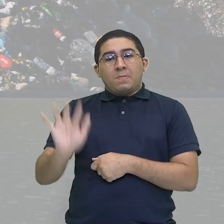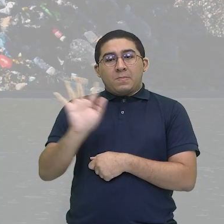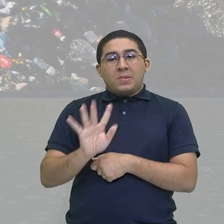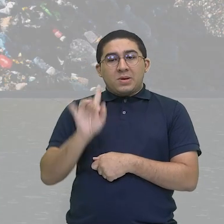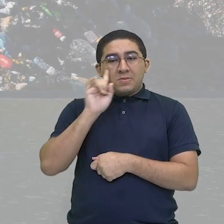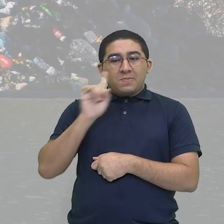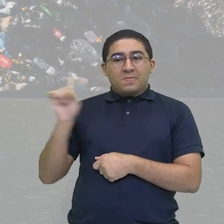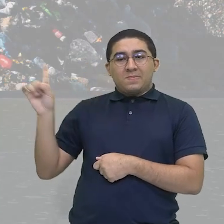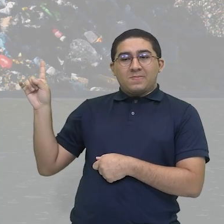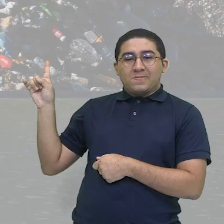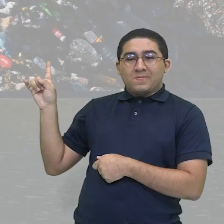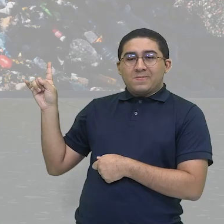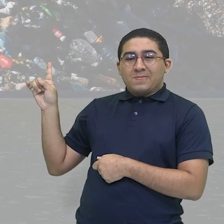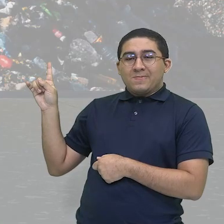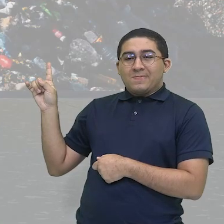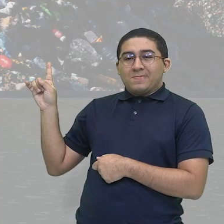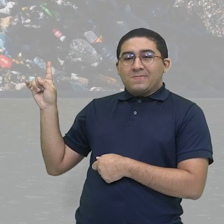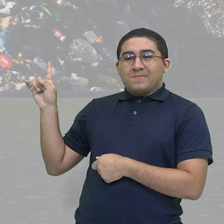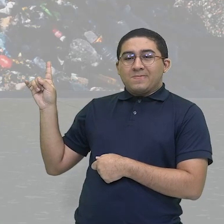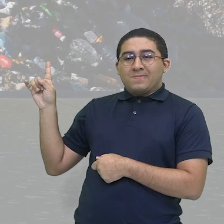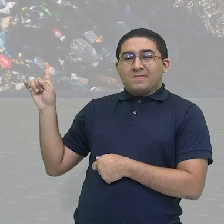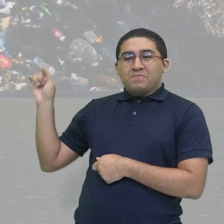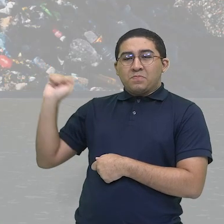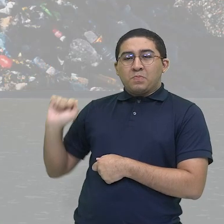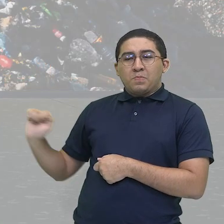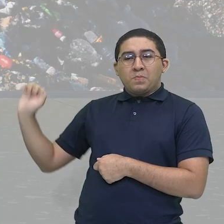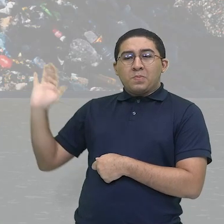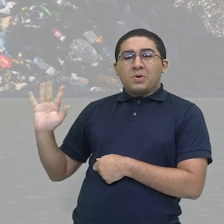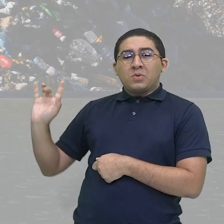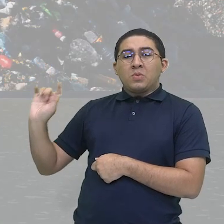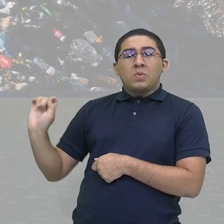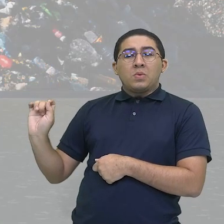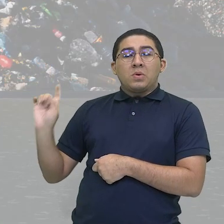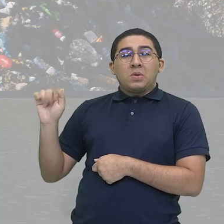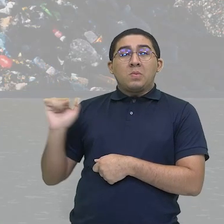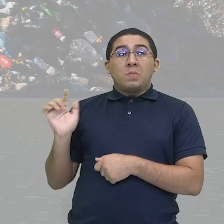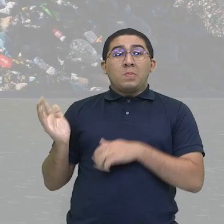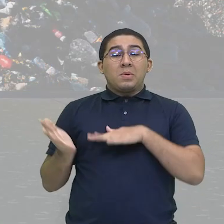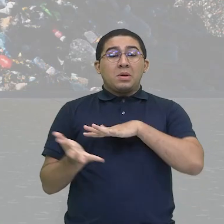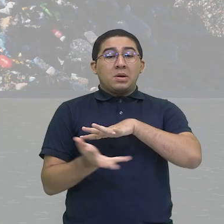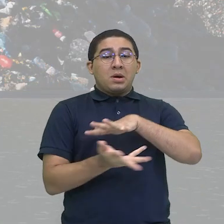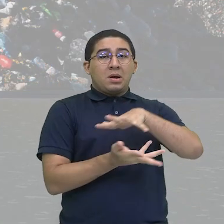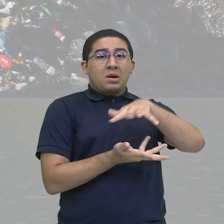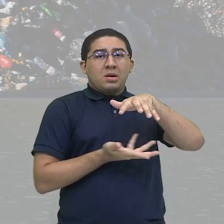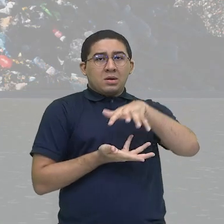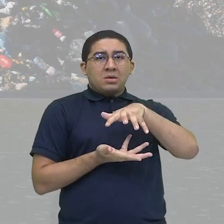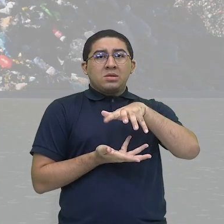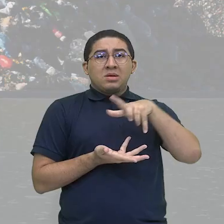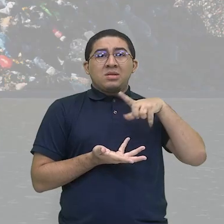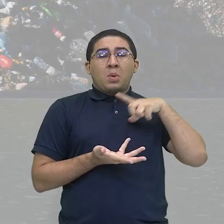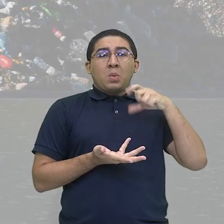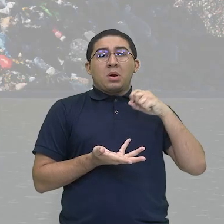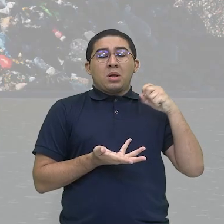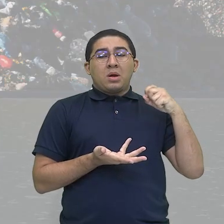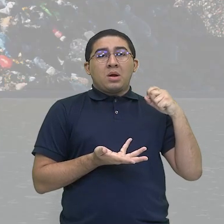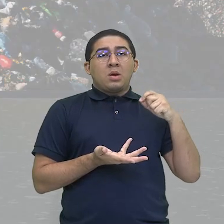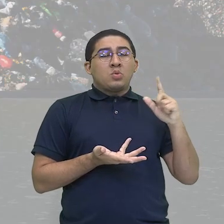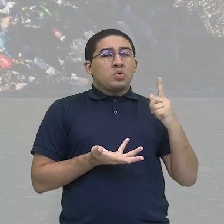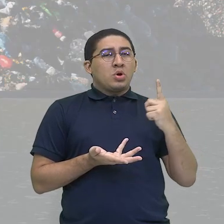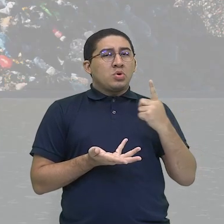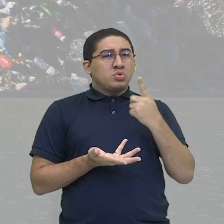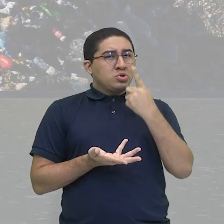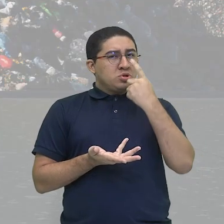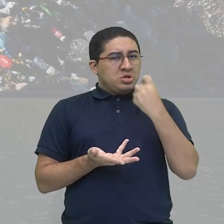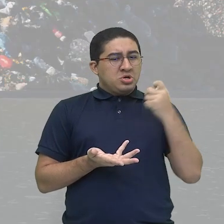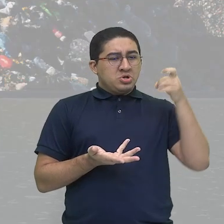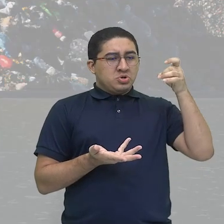imagem aqui que está atrás da gente, que é o nosso planeta, que infelizmente o tanto de